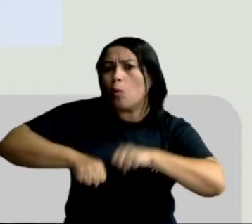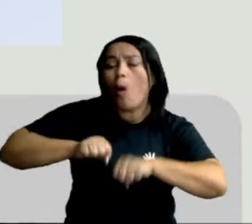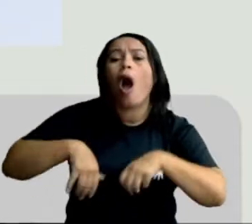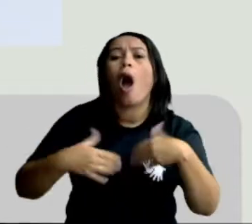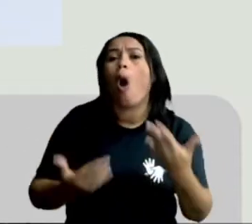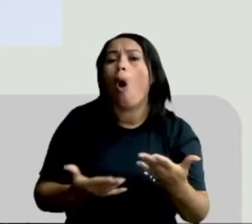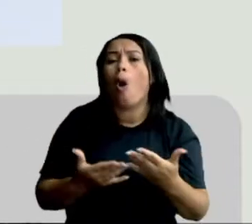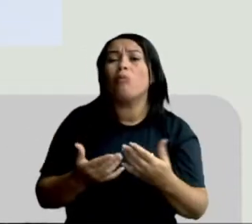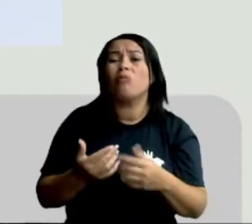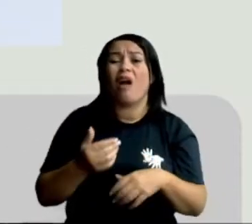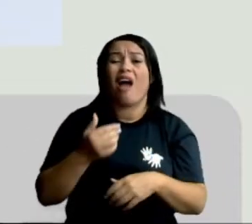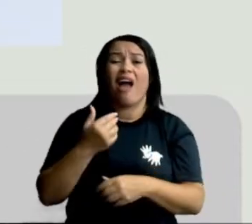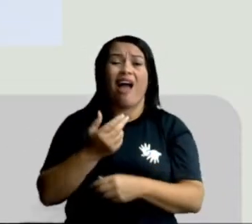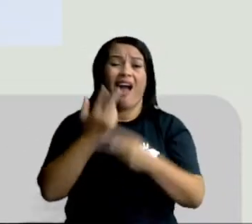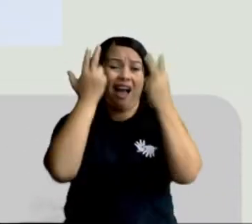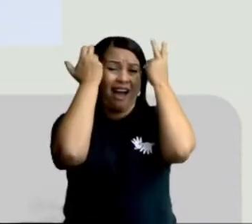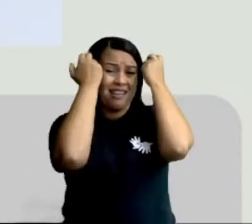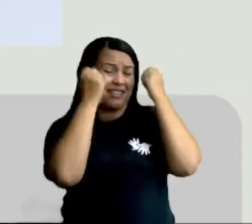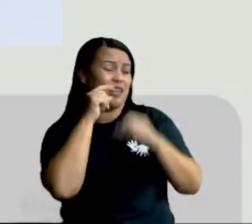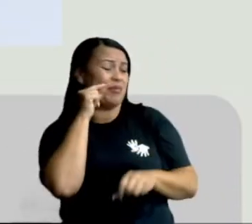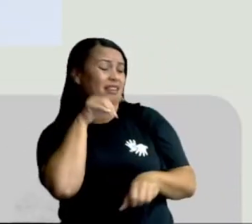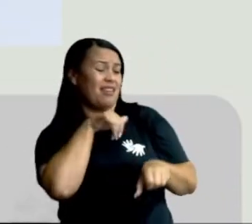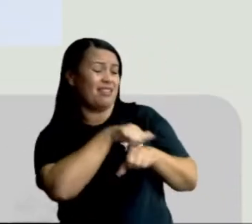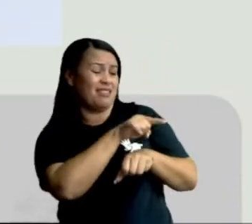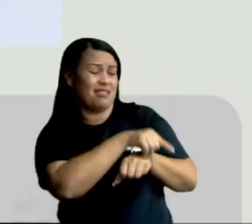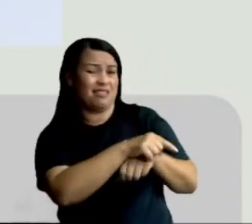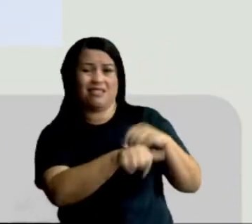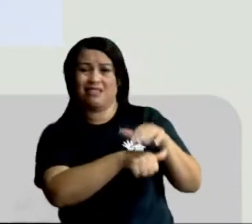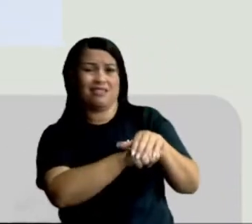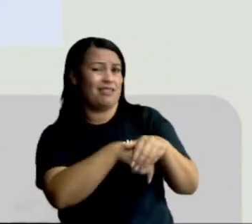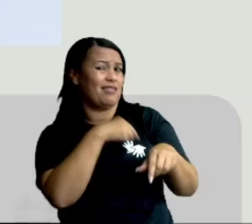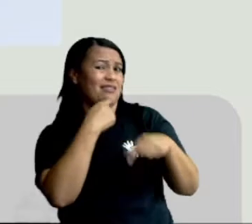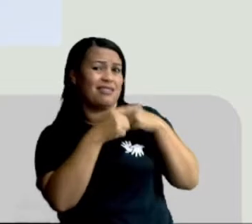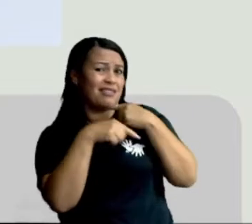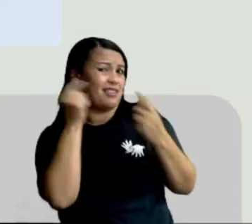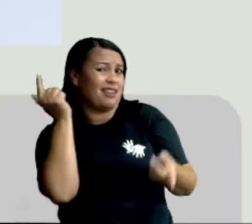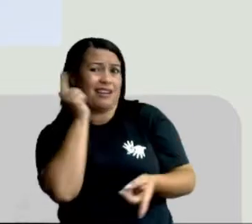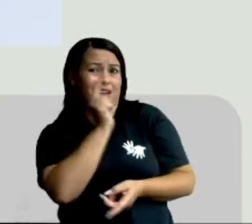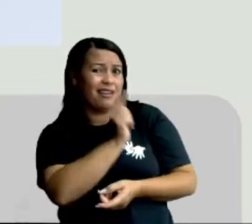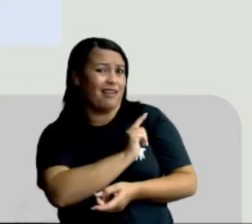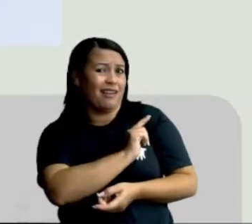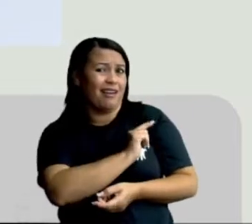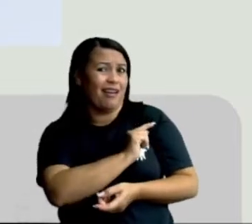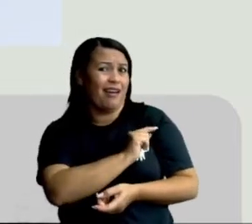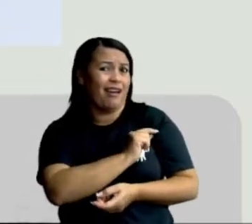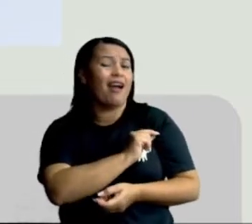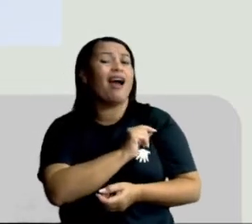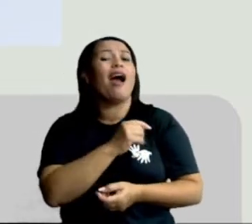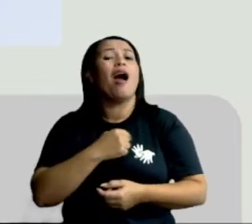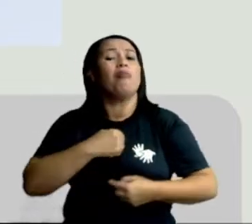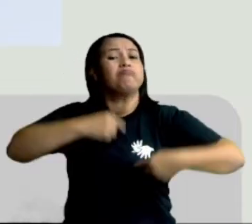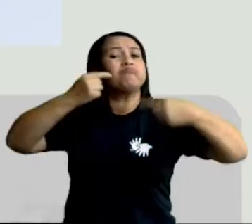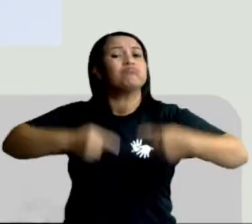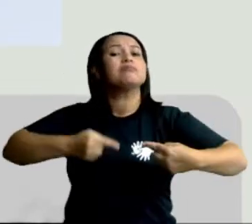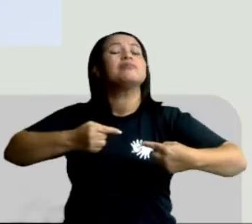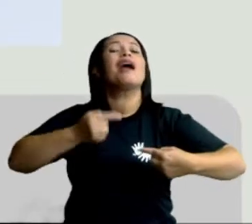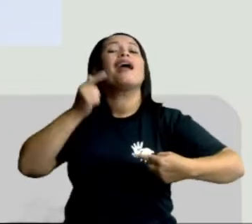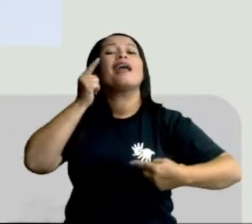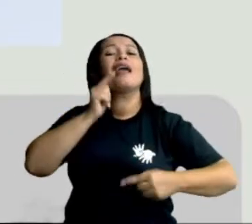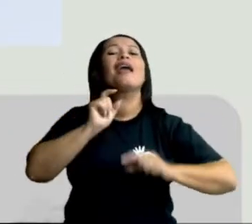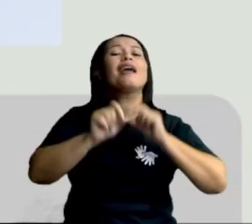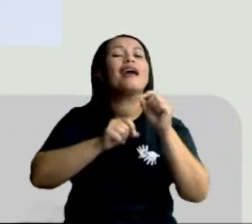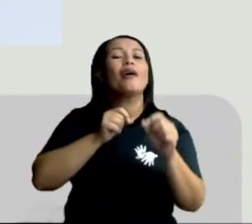duvidando que a tartaruga pudesse ganhar a corrida, mas ela se deu mal. Ela se deu mal porque quem ganhou foi a